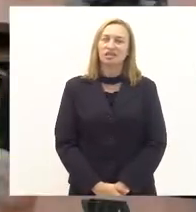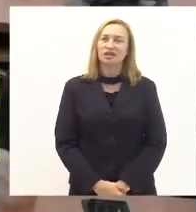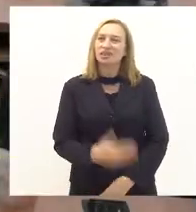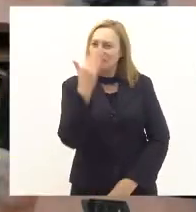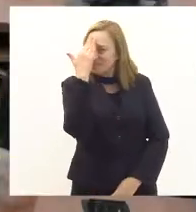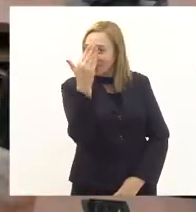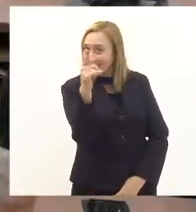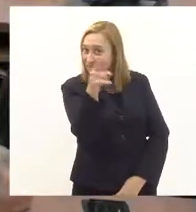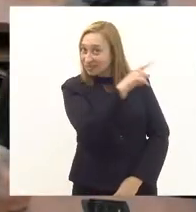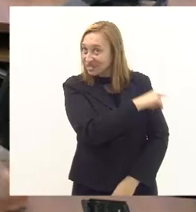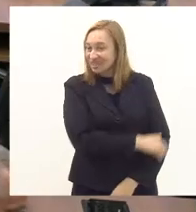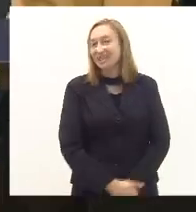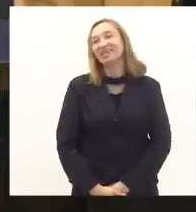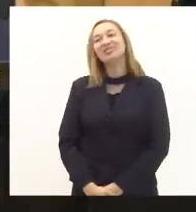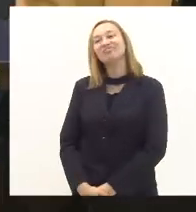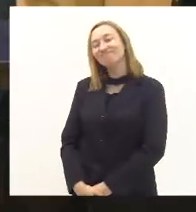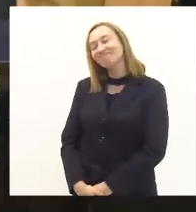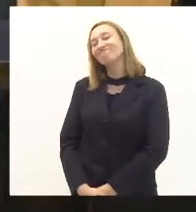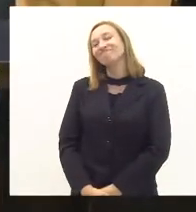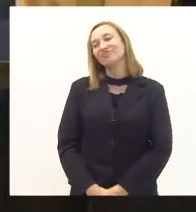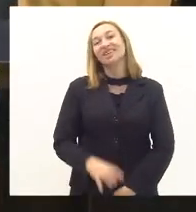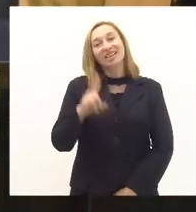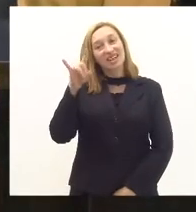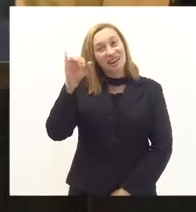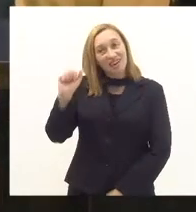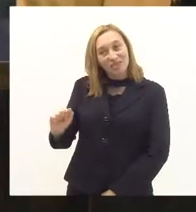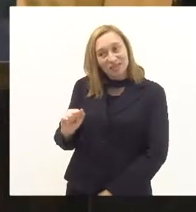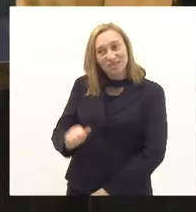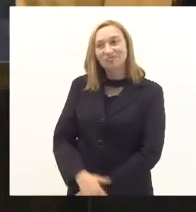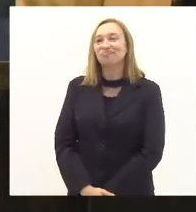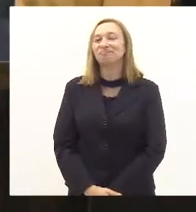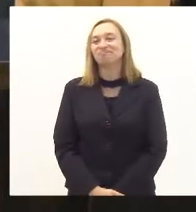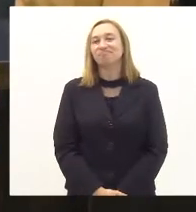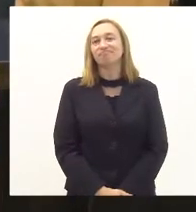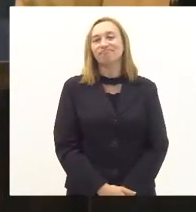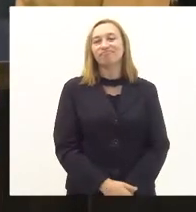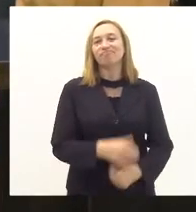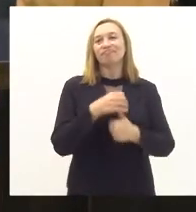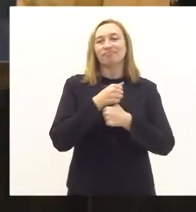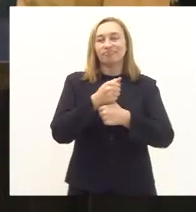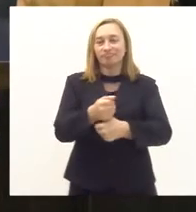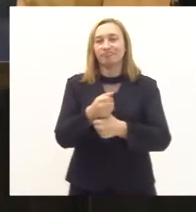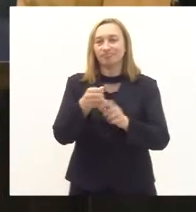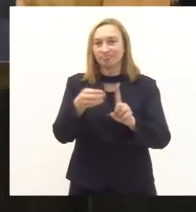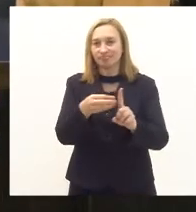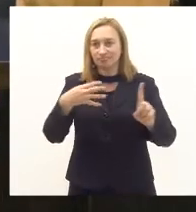Obrigado você, Cláudia Gonçalves, pró-reitora de